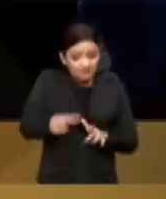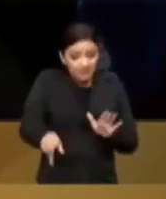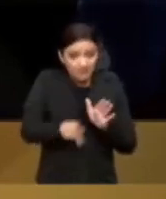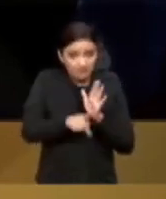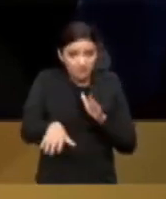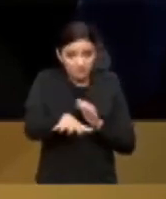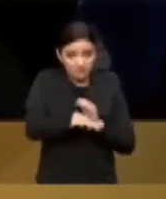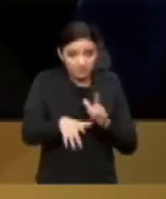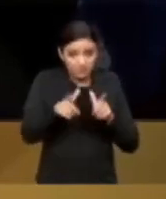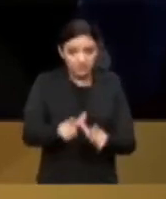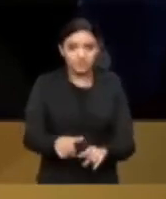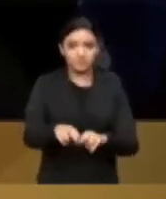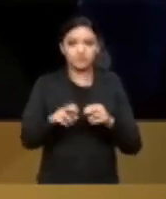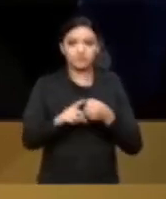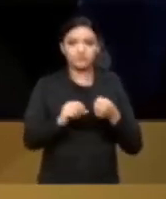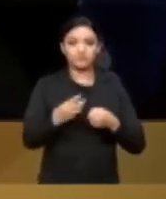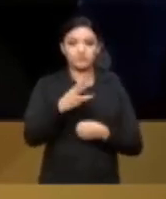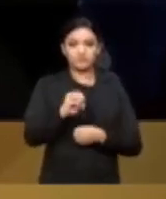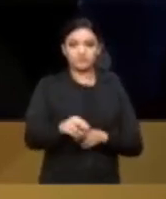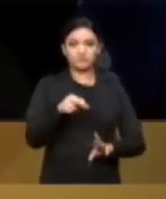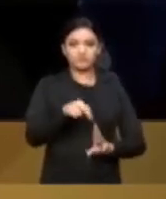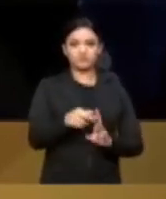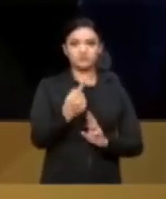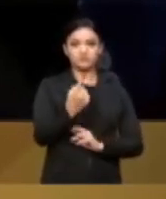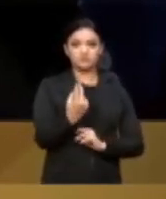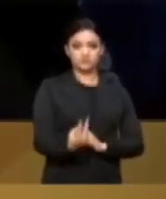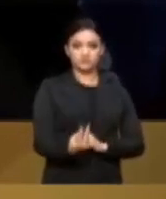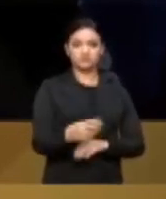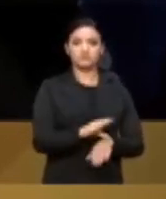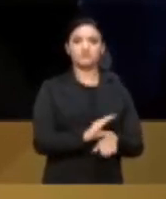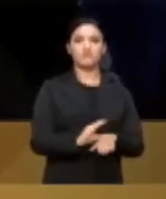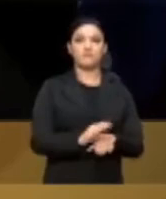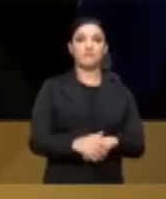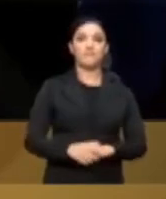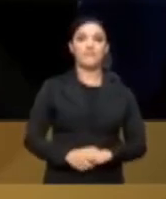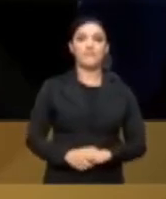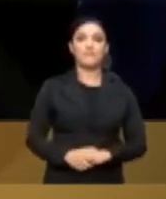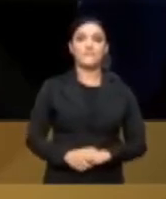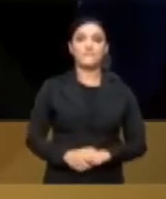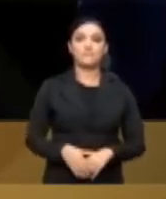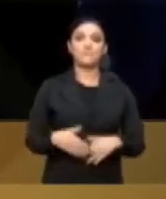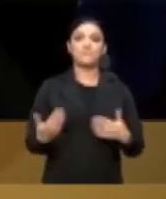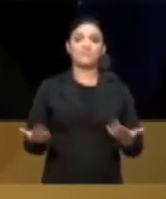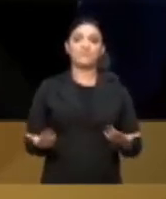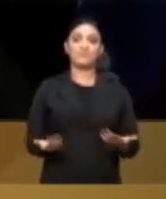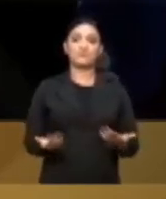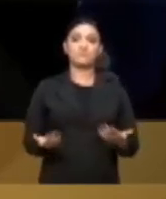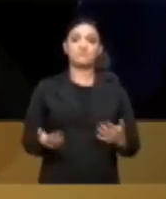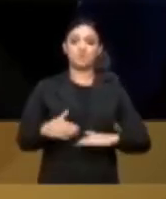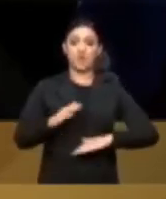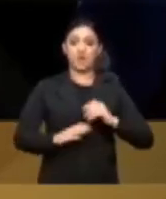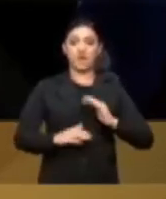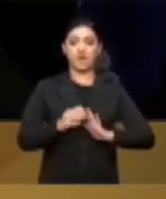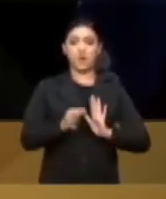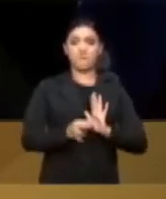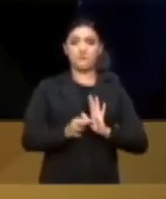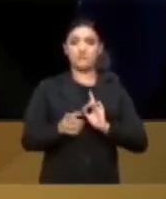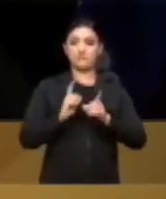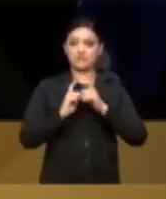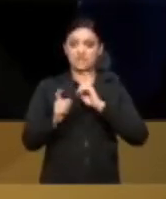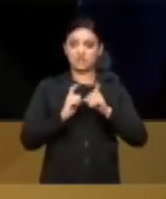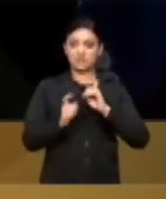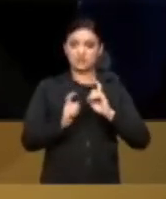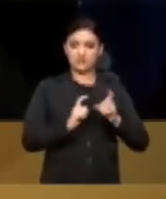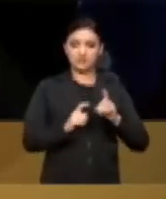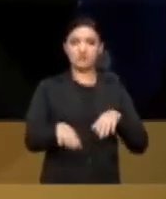por força do artigo 30, incisos 1 e 2 da Constituição. No âmbito da competência administrativa comum,